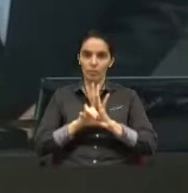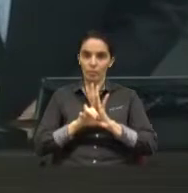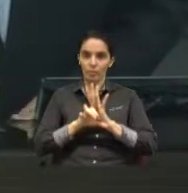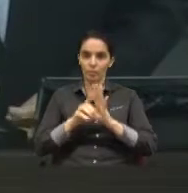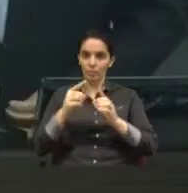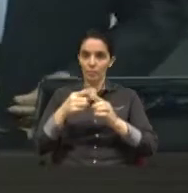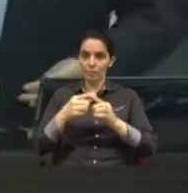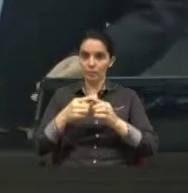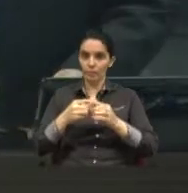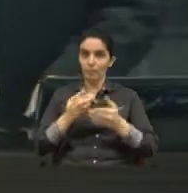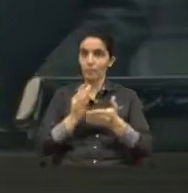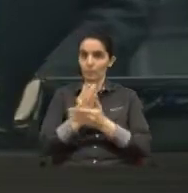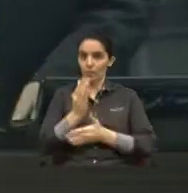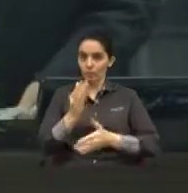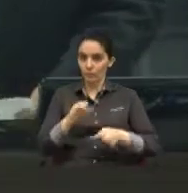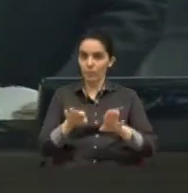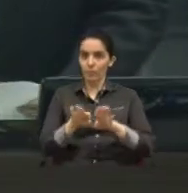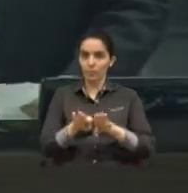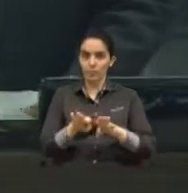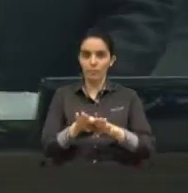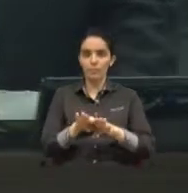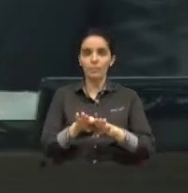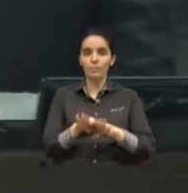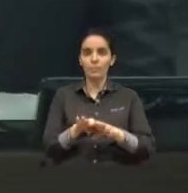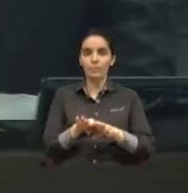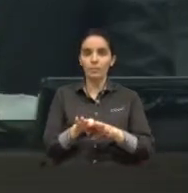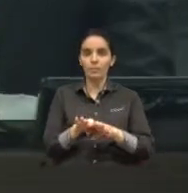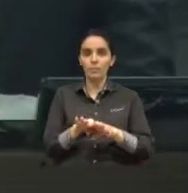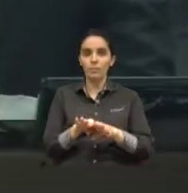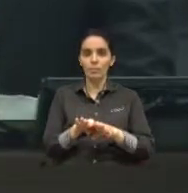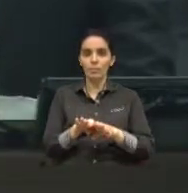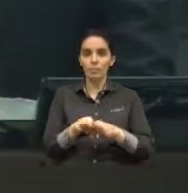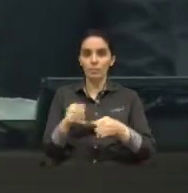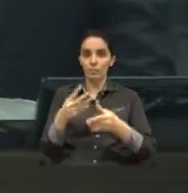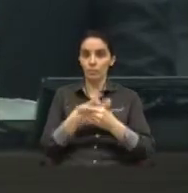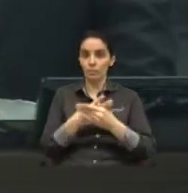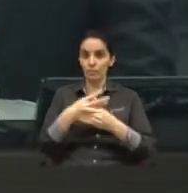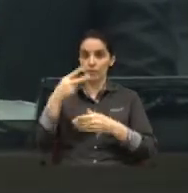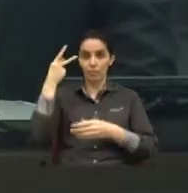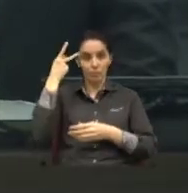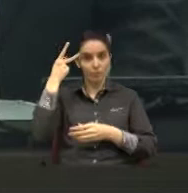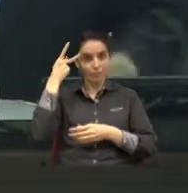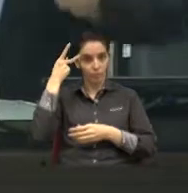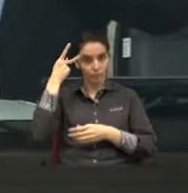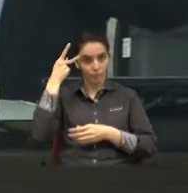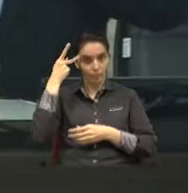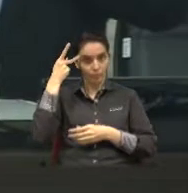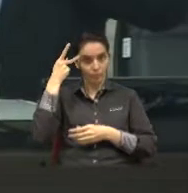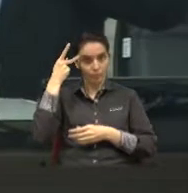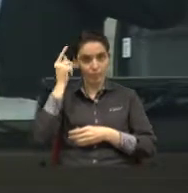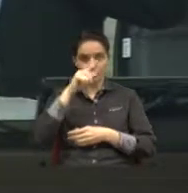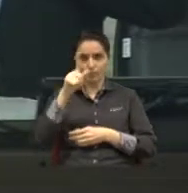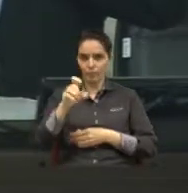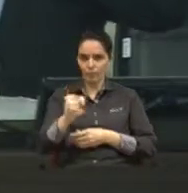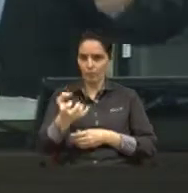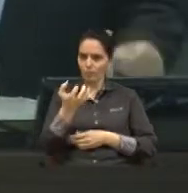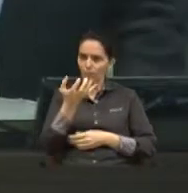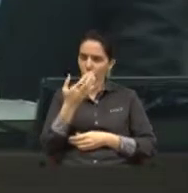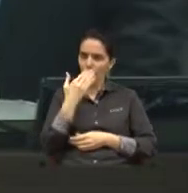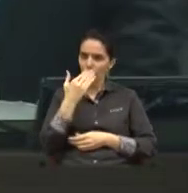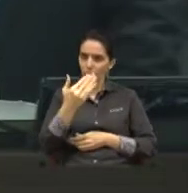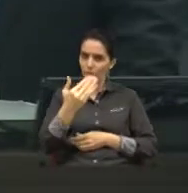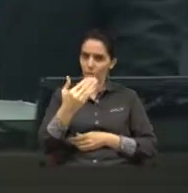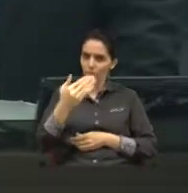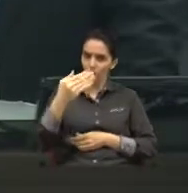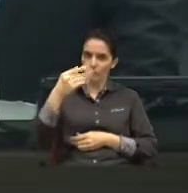foi aprovado também lá na Câmara Municipal de São Paulo, e eu espero a aprovação aqui na Câmara Municipal